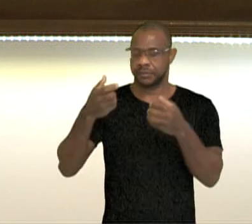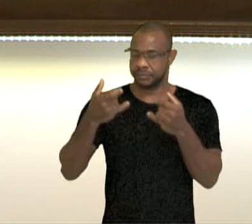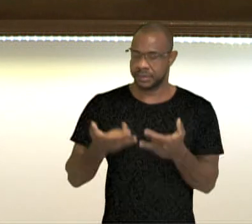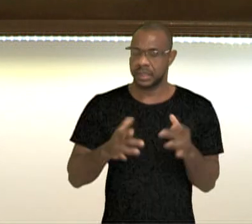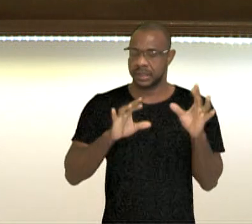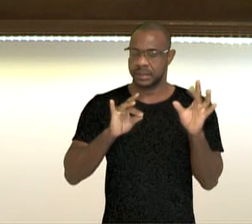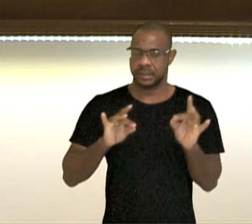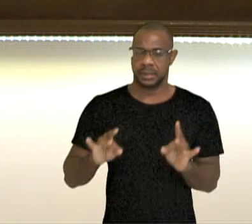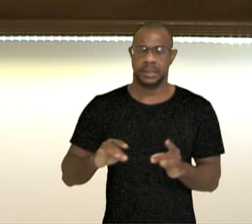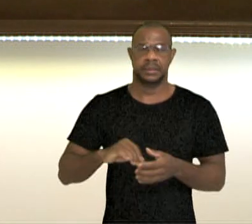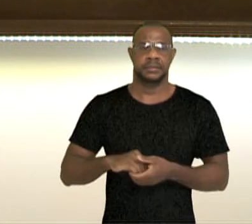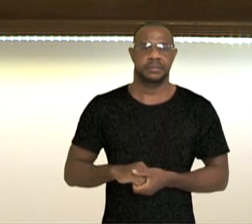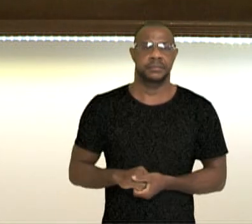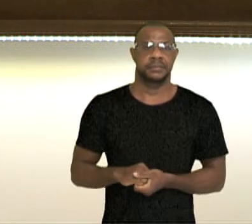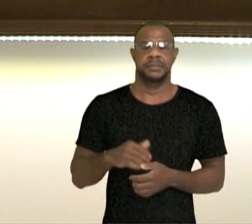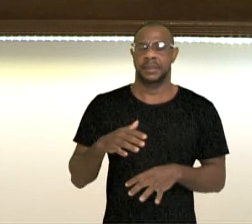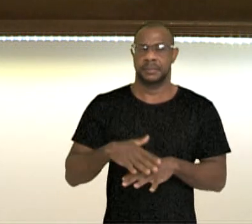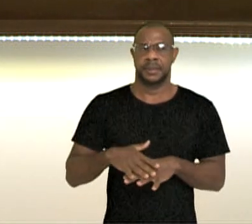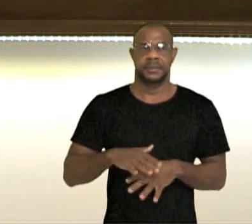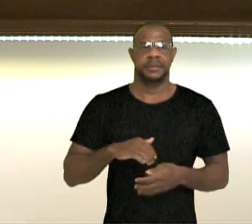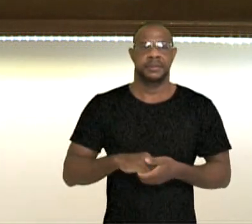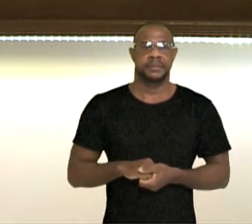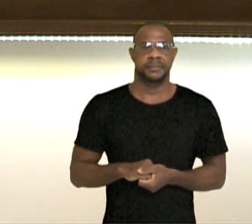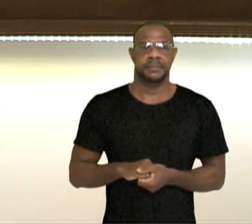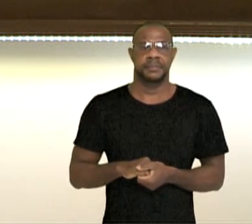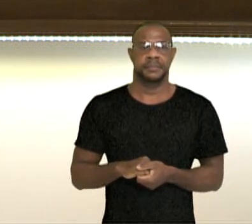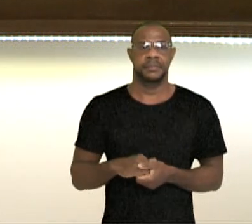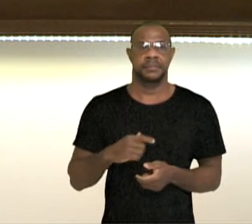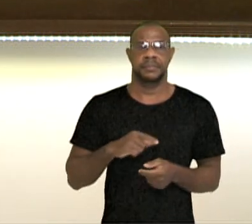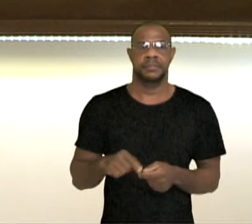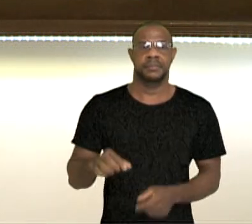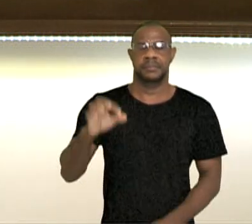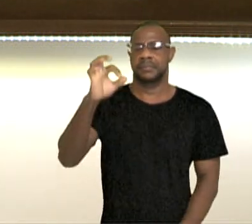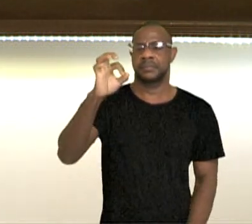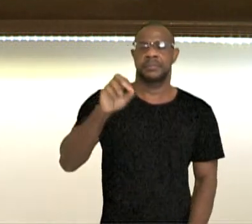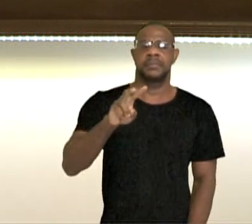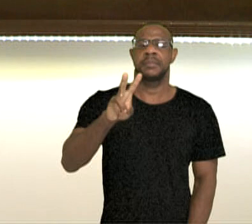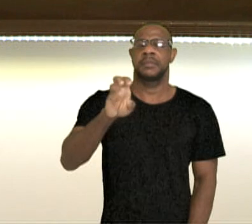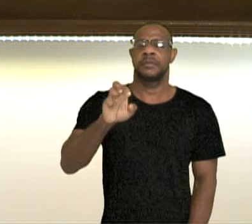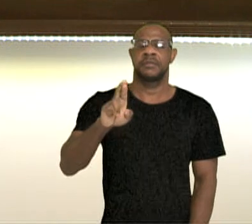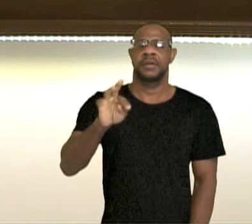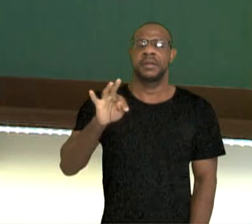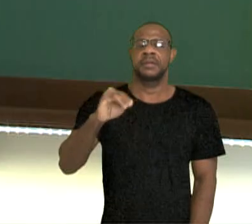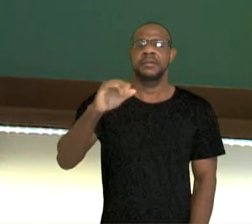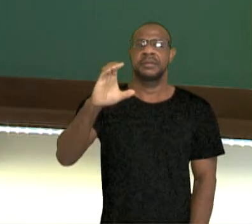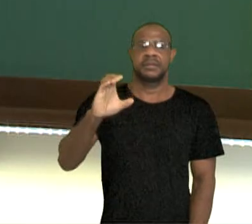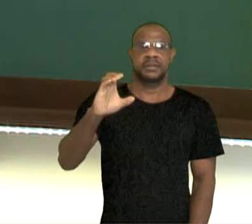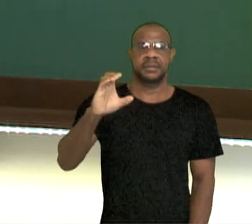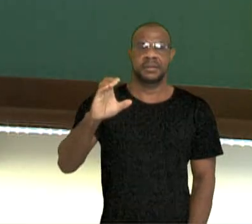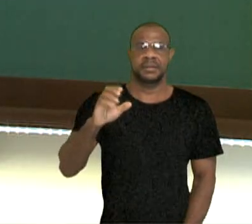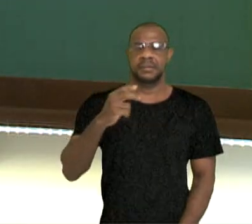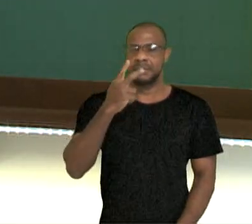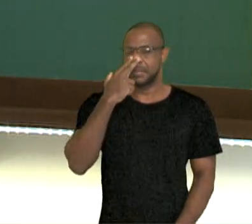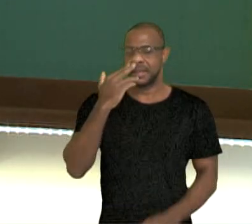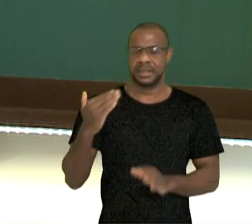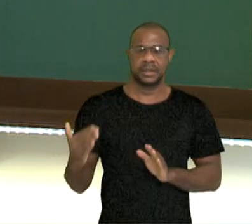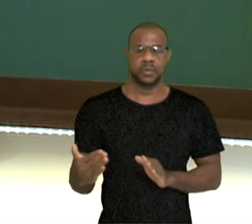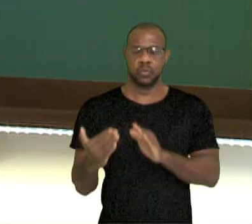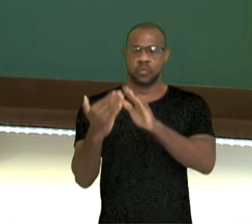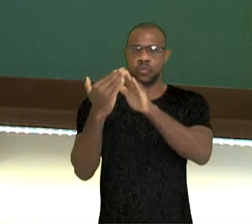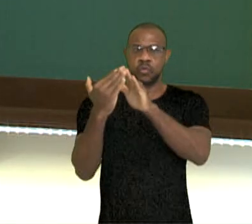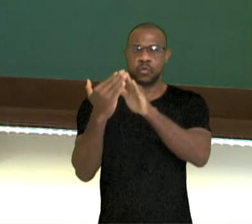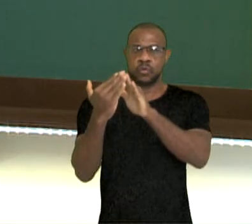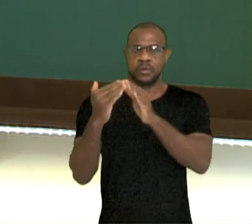aí em matemática. E aqui em cima eu tenho o vértice, né? Que nem o cone, né? O cone também tinha um vértice, só que o